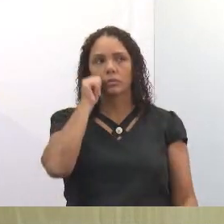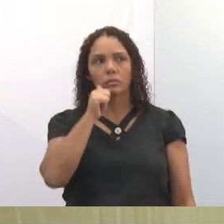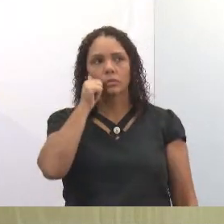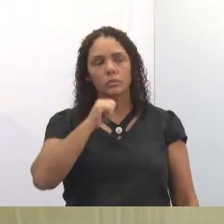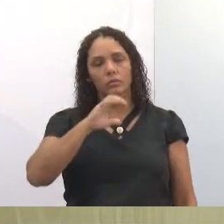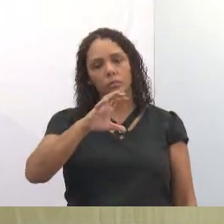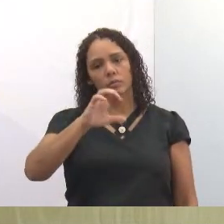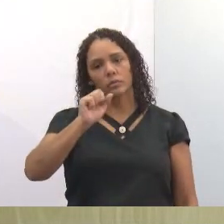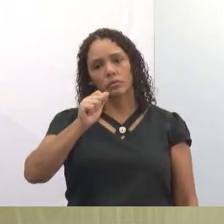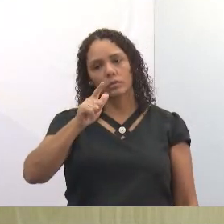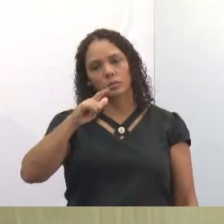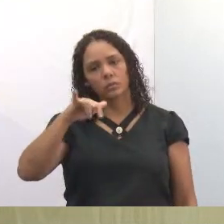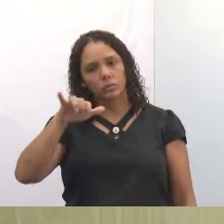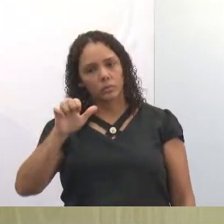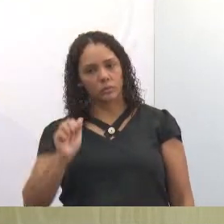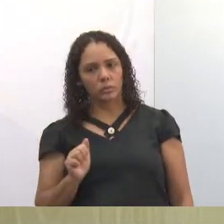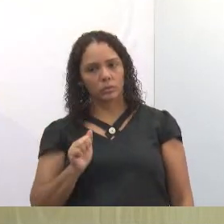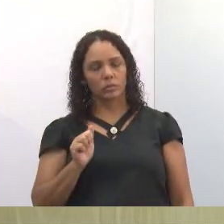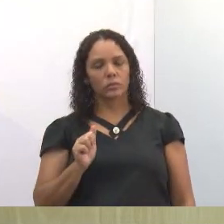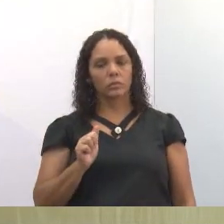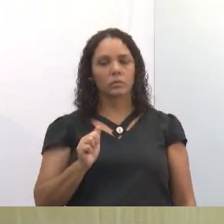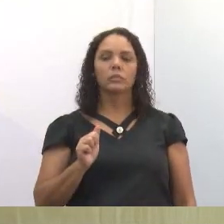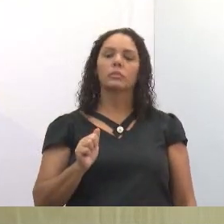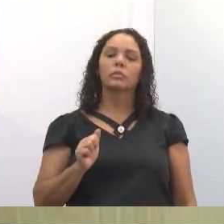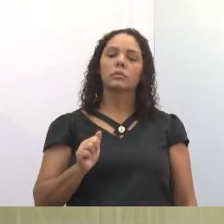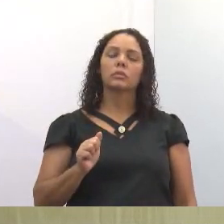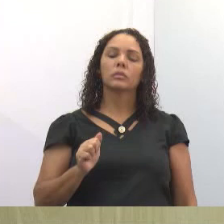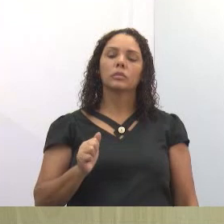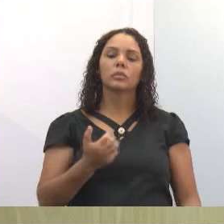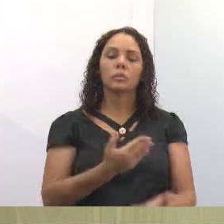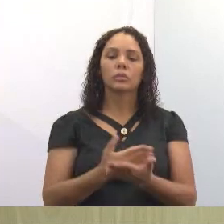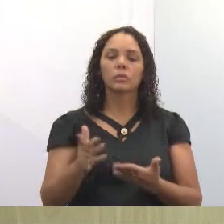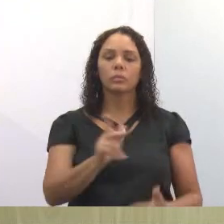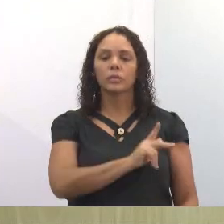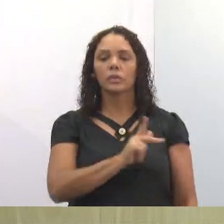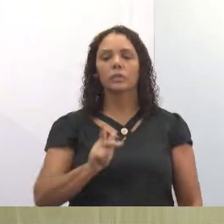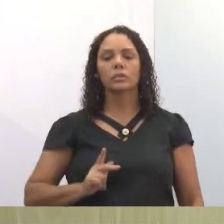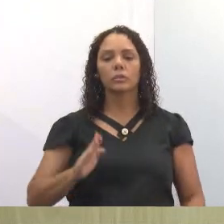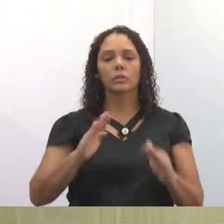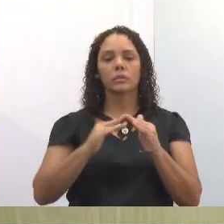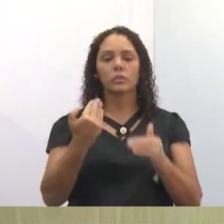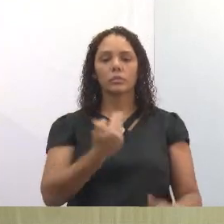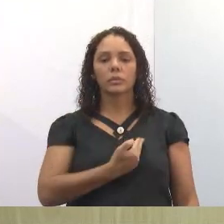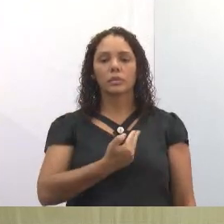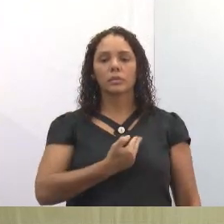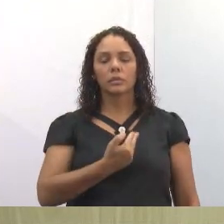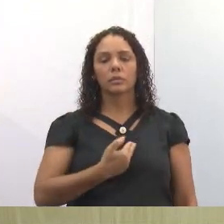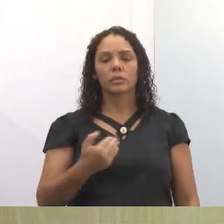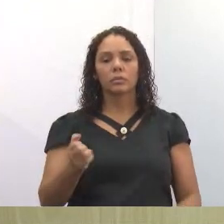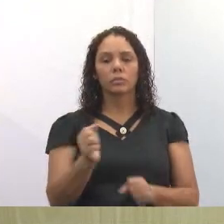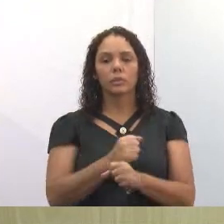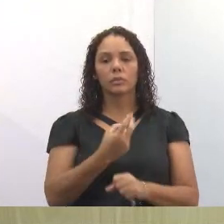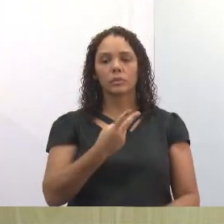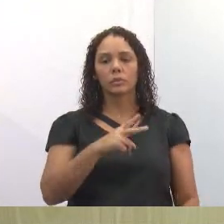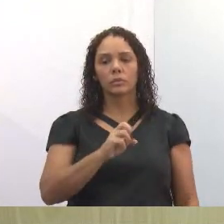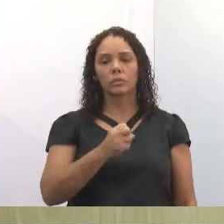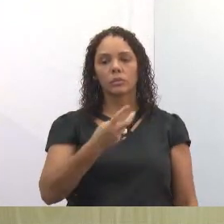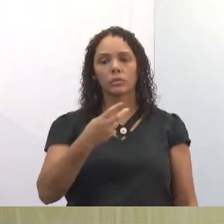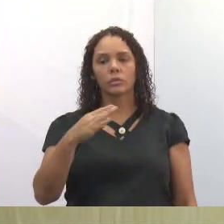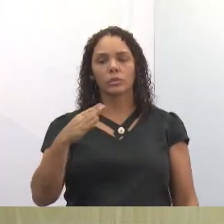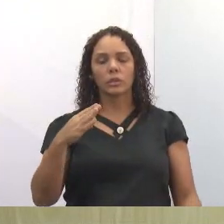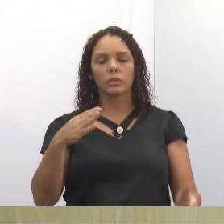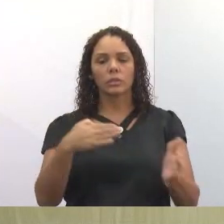Célia Kemi Iqueda Missawa, pela sua posse como presidente da Casa da Amizade Força Jacareí para o ano Rotário